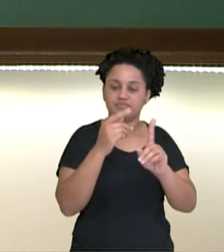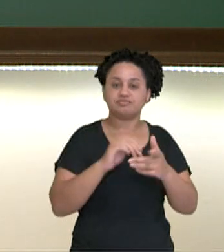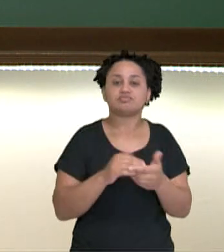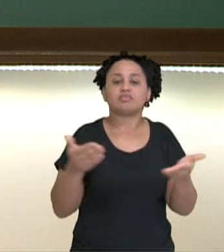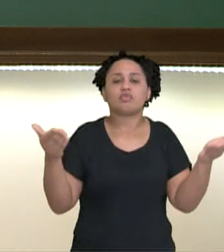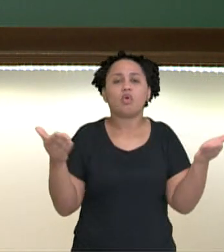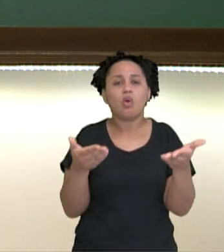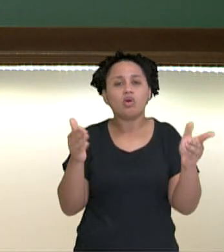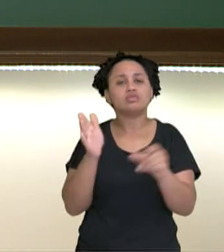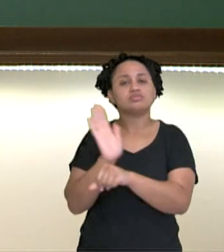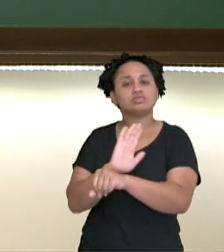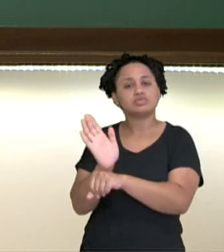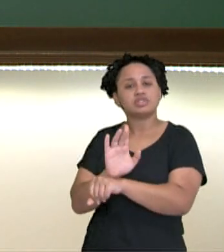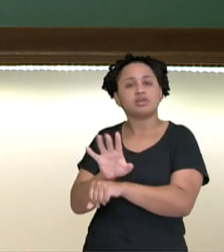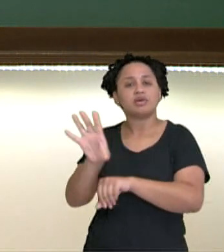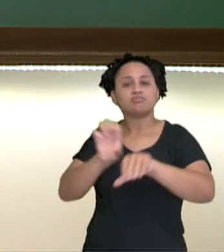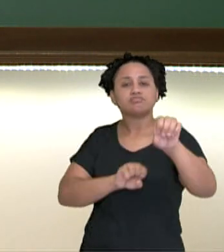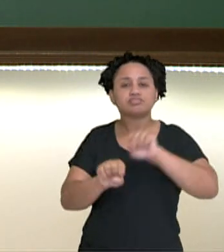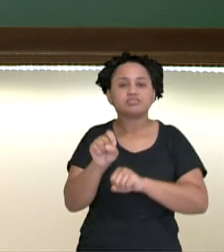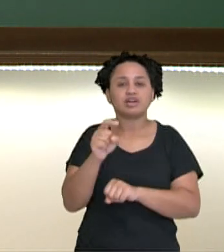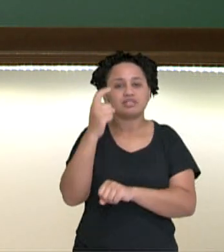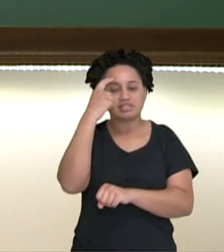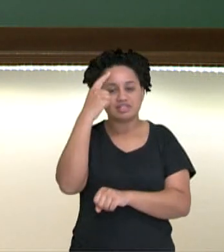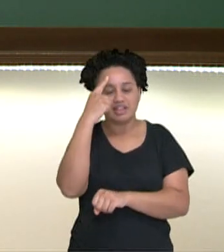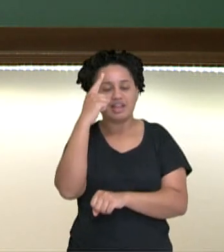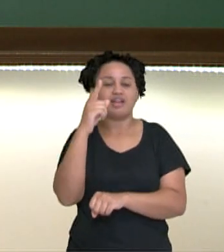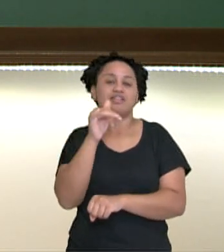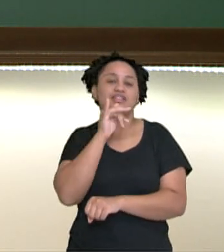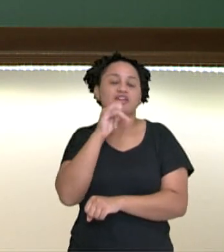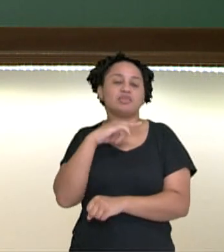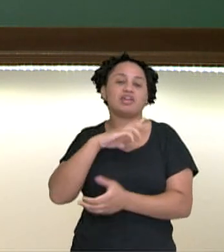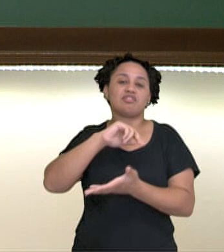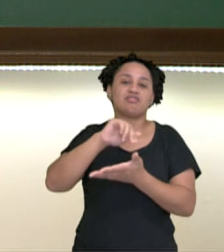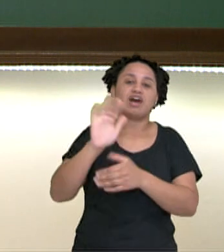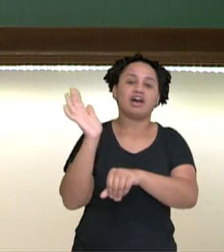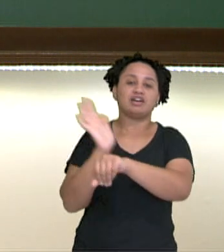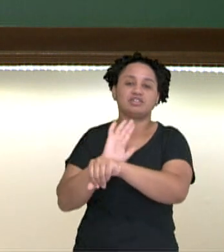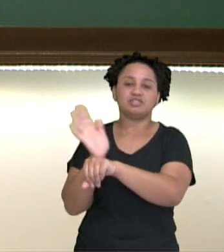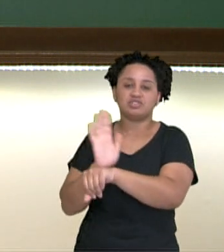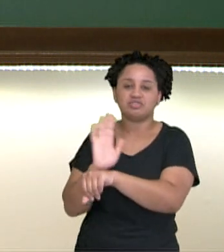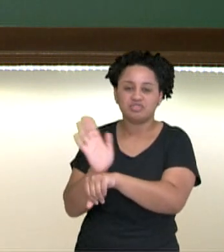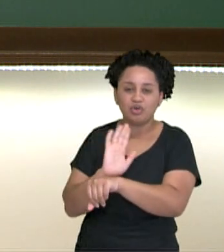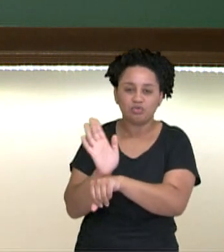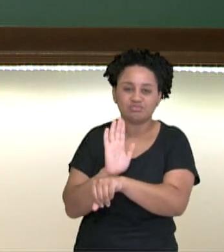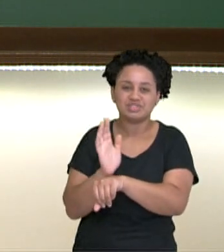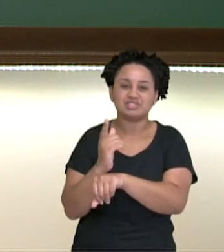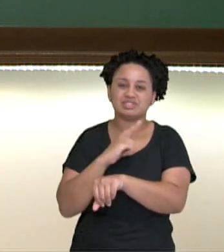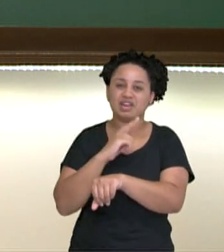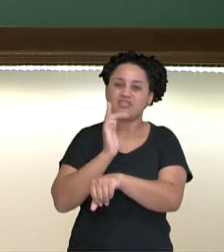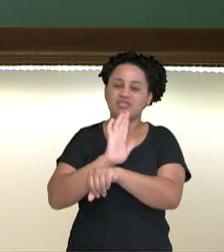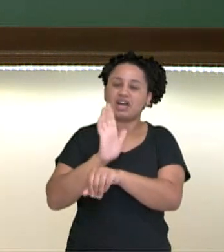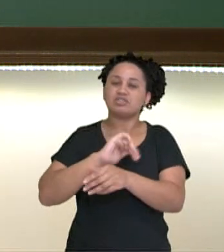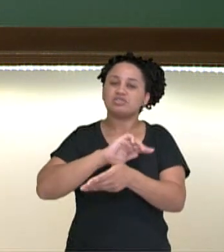muito dessa ideia. Como exemplo, nós temos grandes filmes como Indiana Jones,